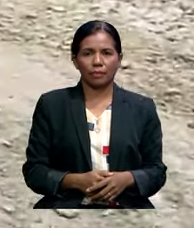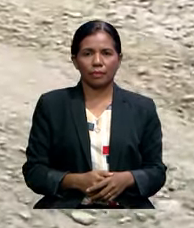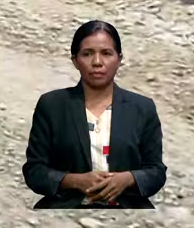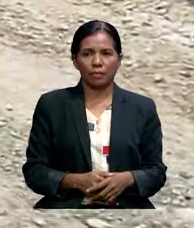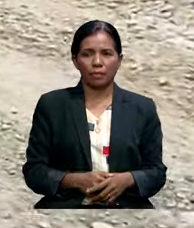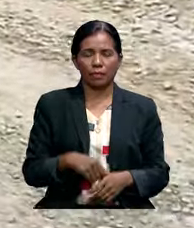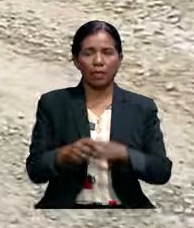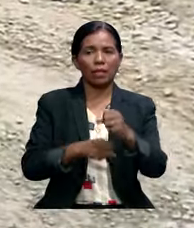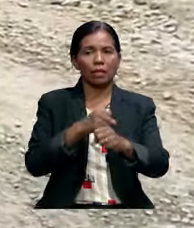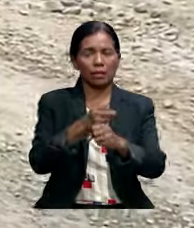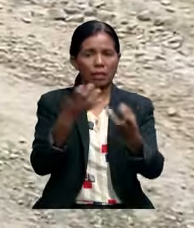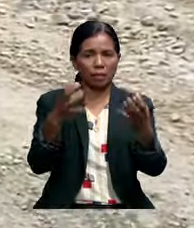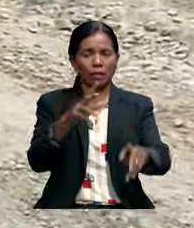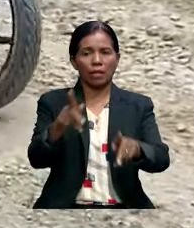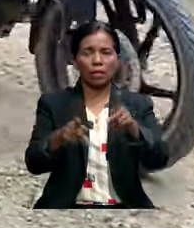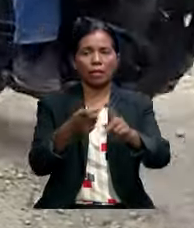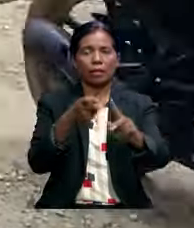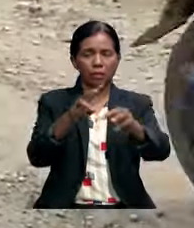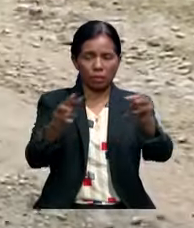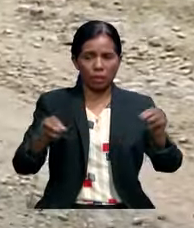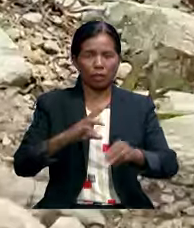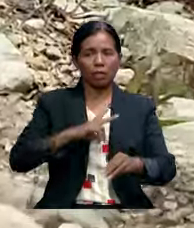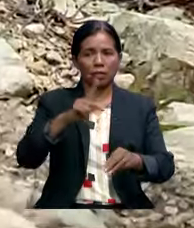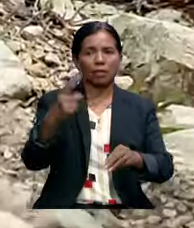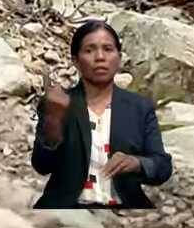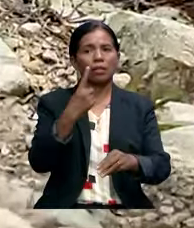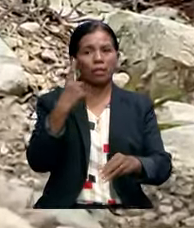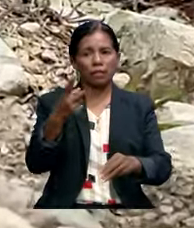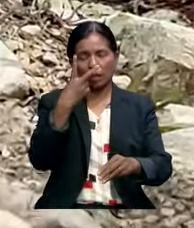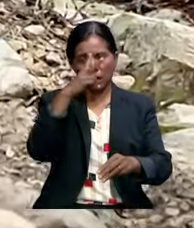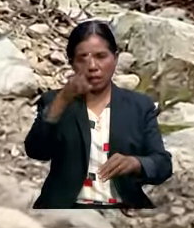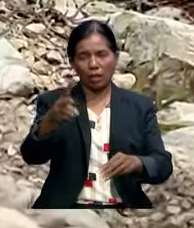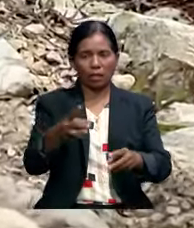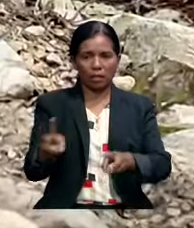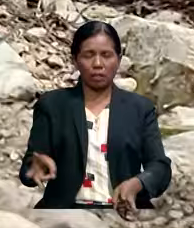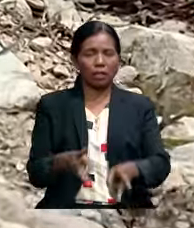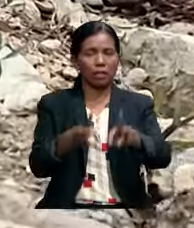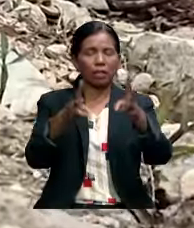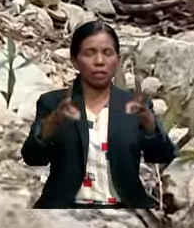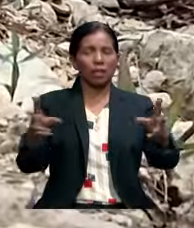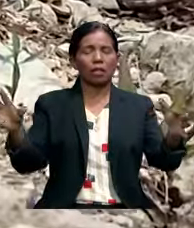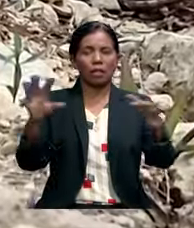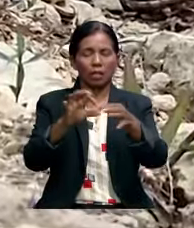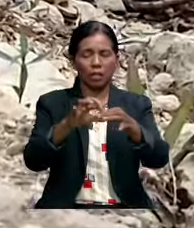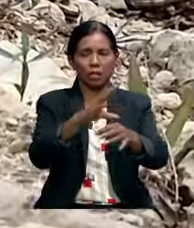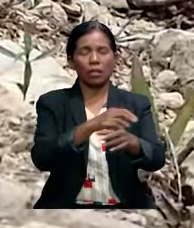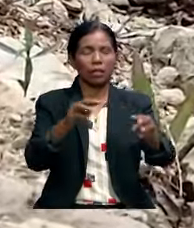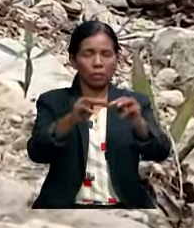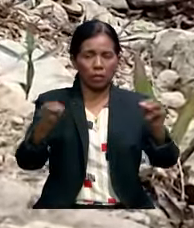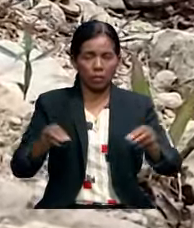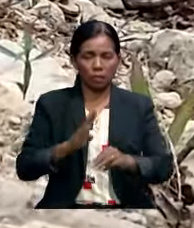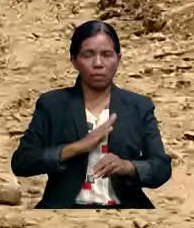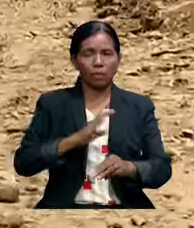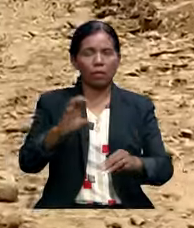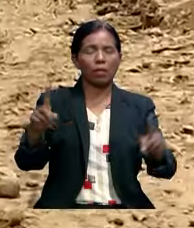Durante tinambarak ni larang komunidad di munisipi Lautén na fatin halerik ba kondisyon na estrada na beligyo punto entrada munisipi Baucau